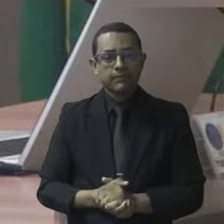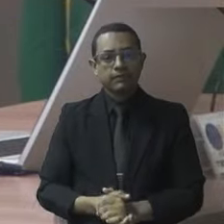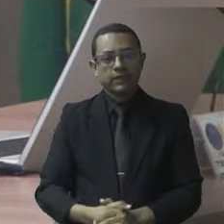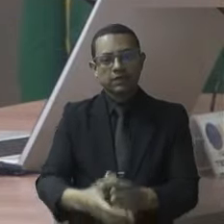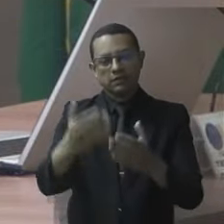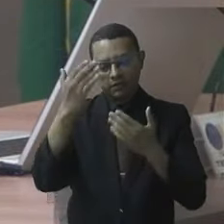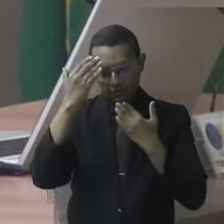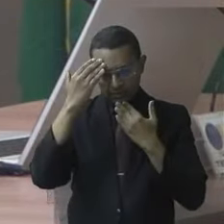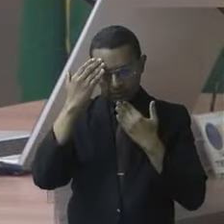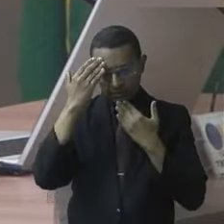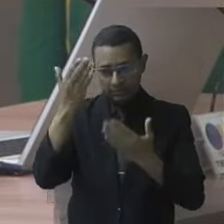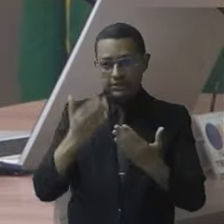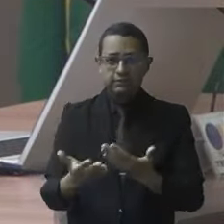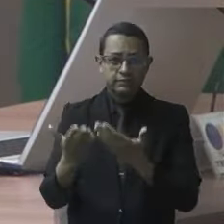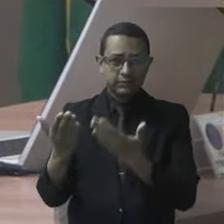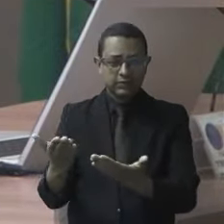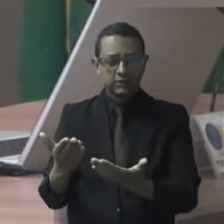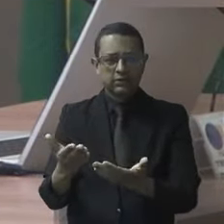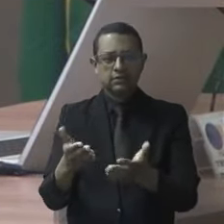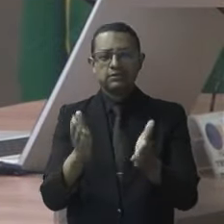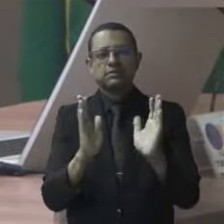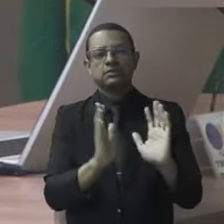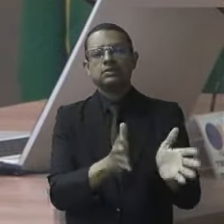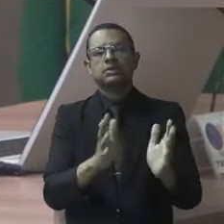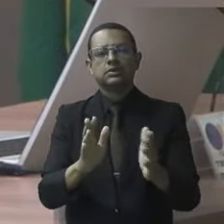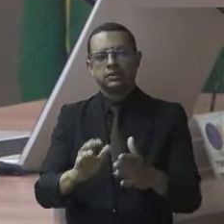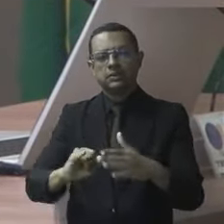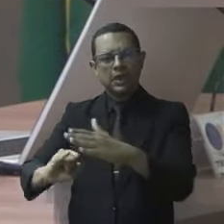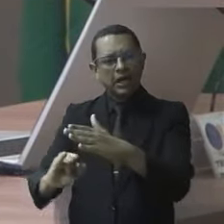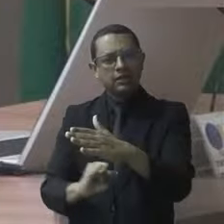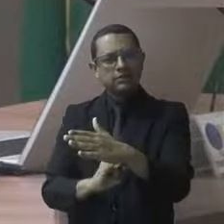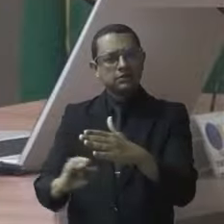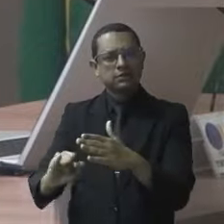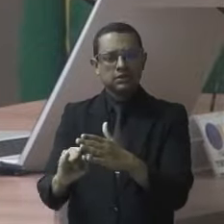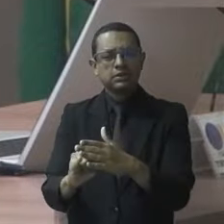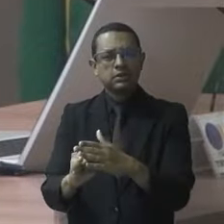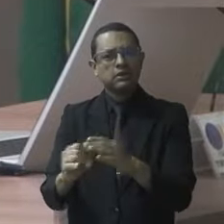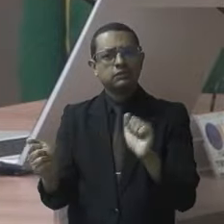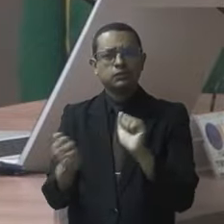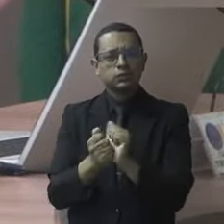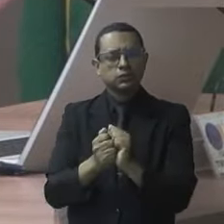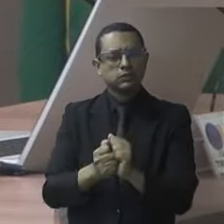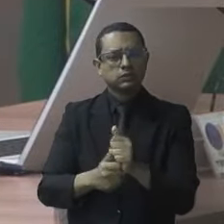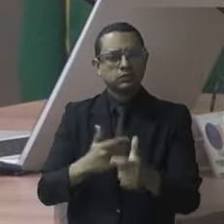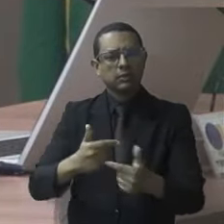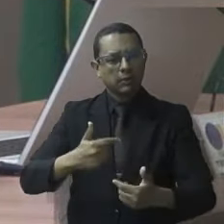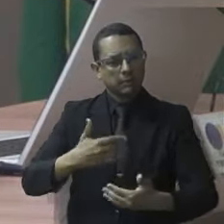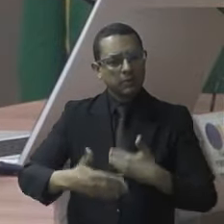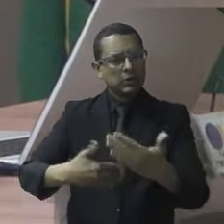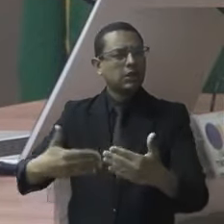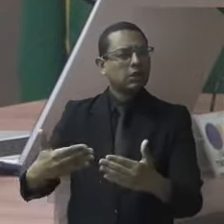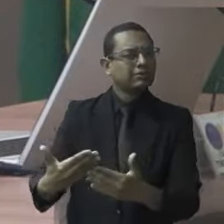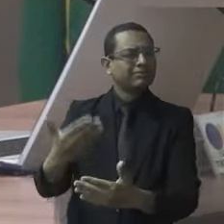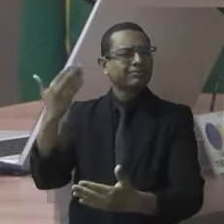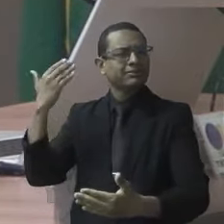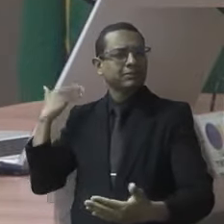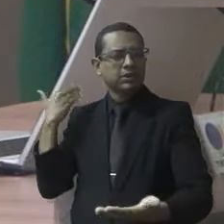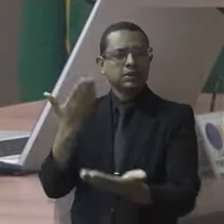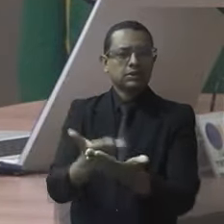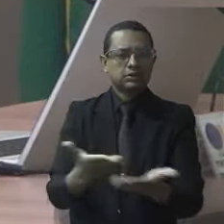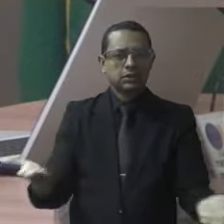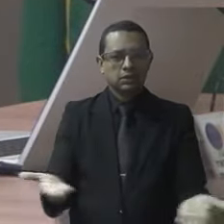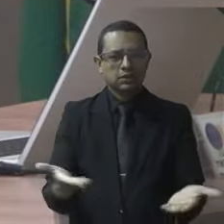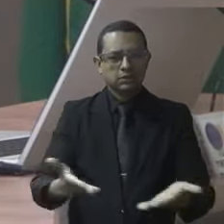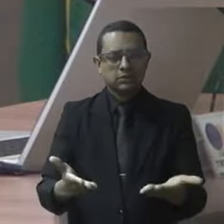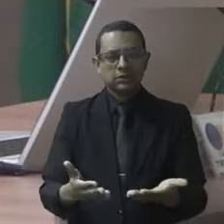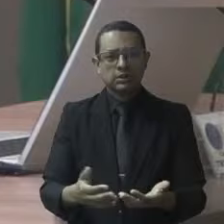Vossa Excelência acaba de fazer às instituições que participaram desse processo desde o início, eu cito